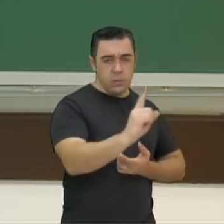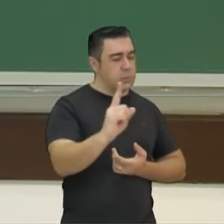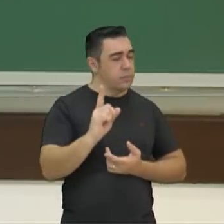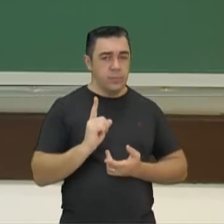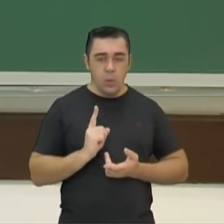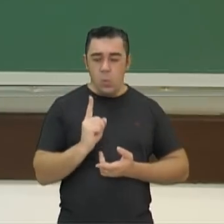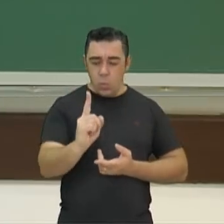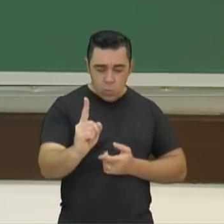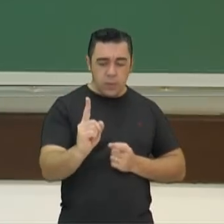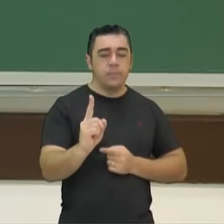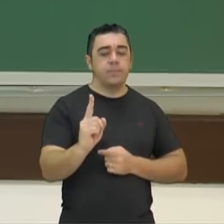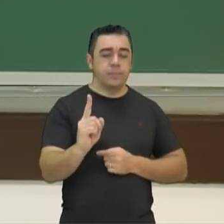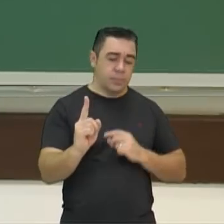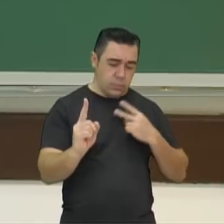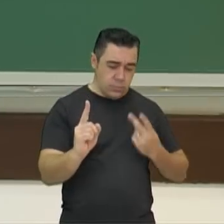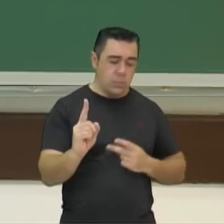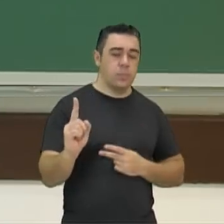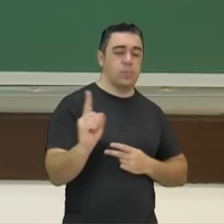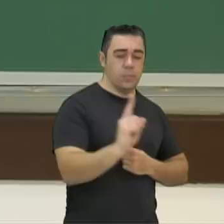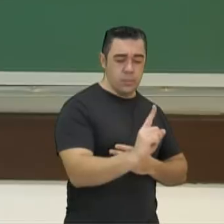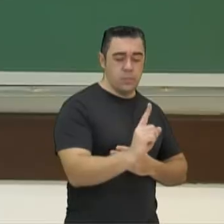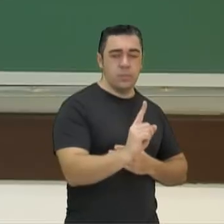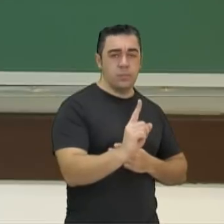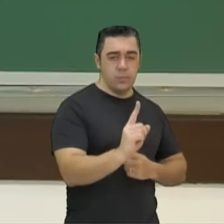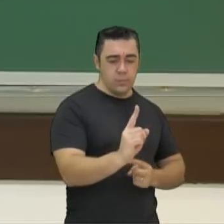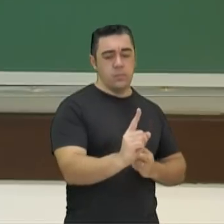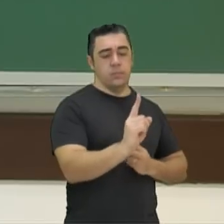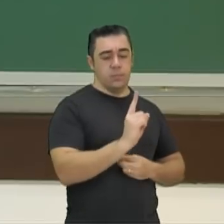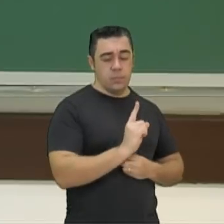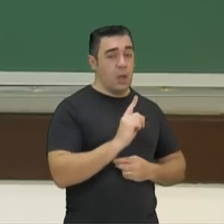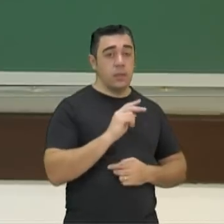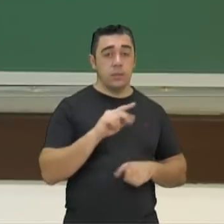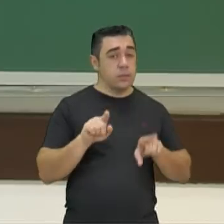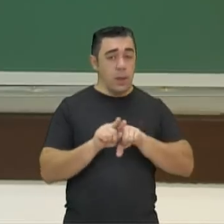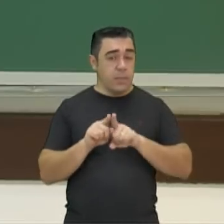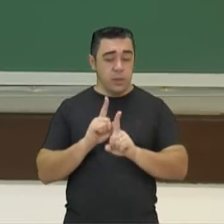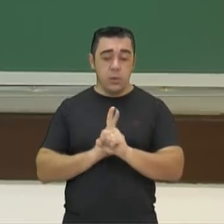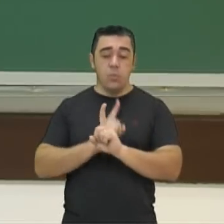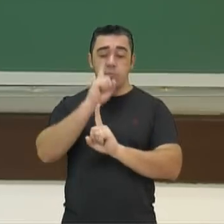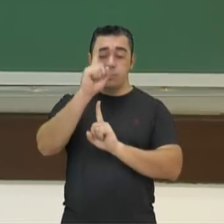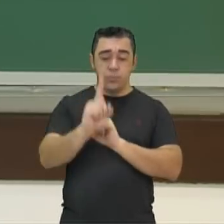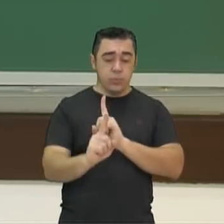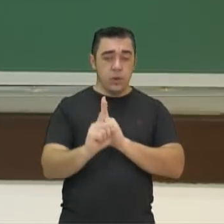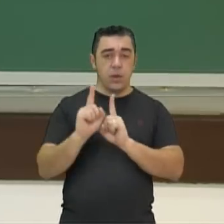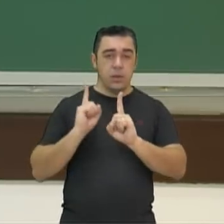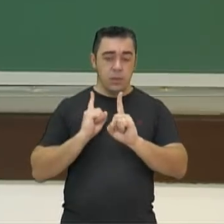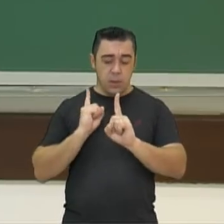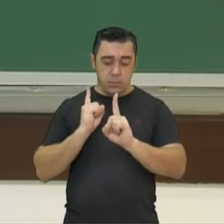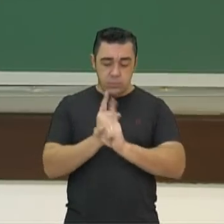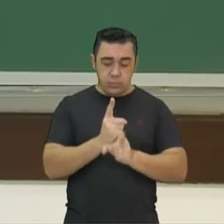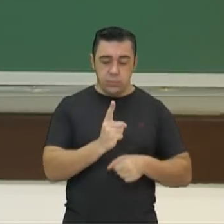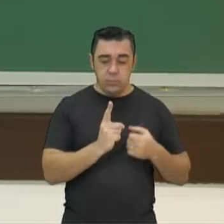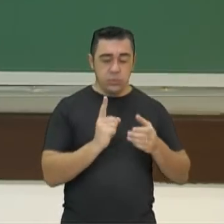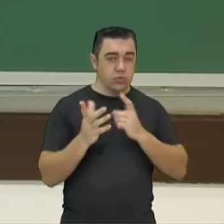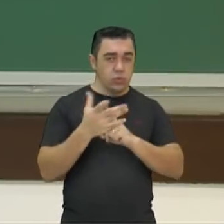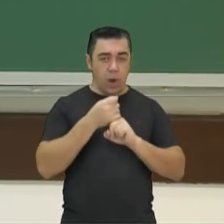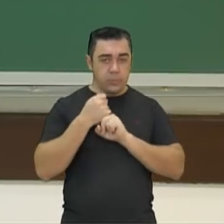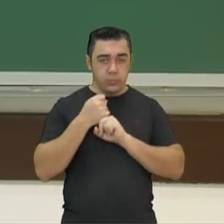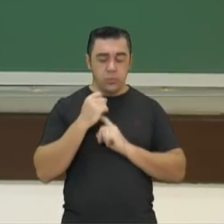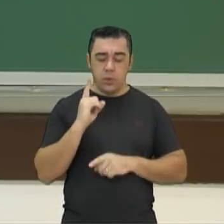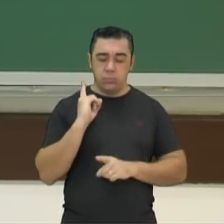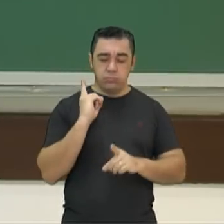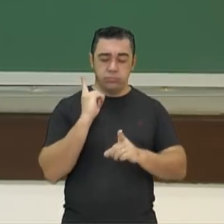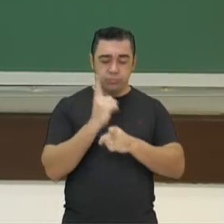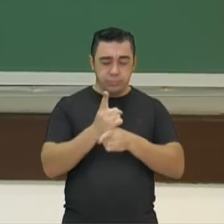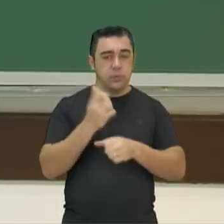vez. Ok? E não pula por peça lá. Mesma coisa. Capturou, ficou na casa do